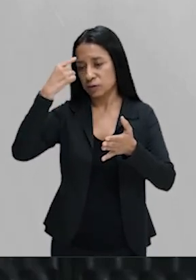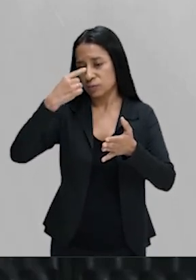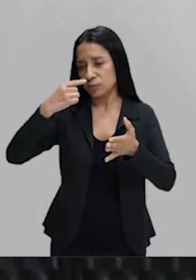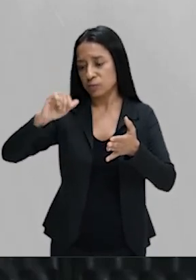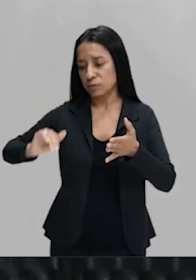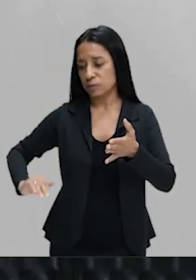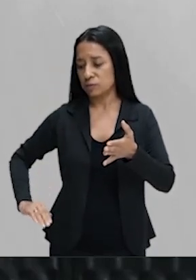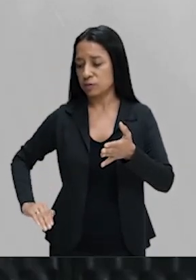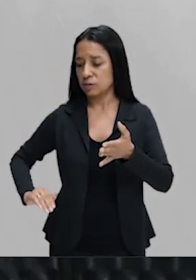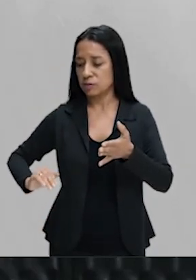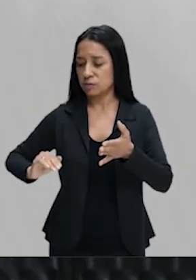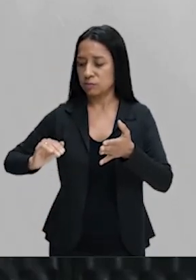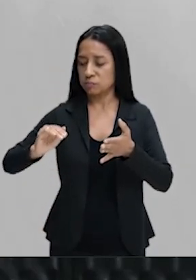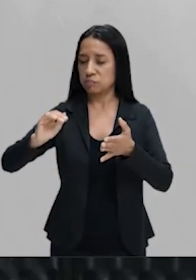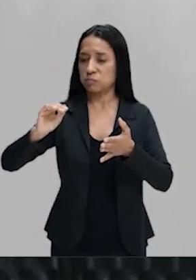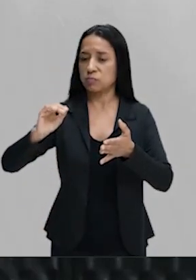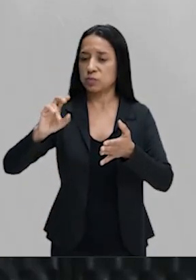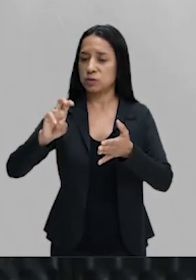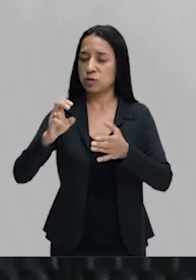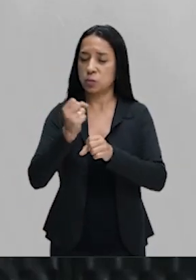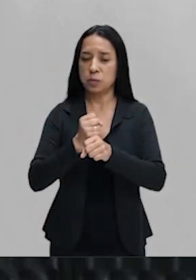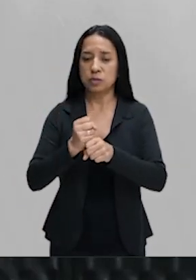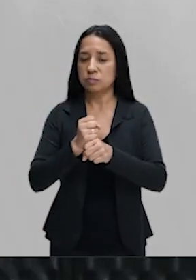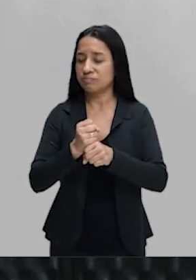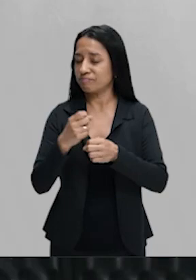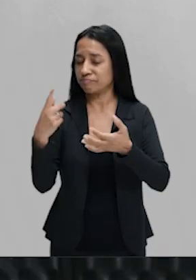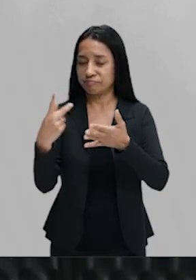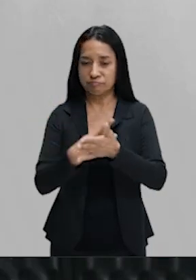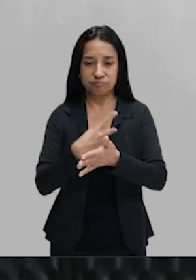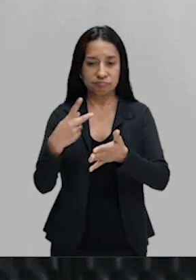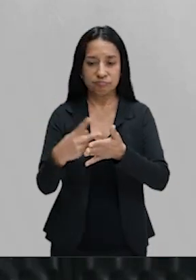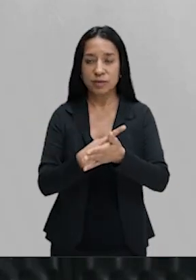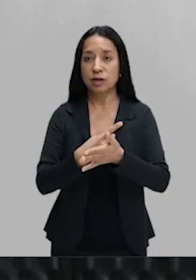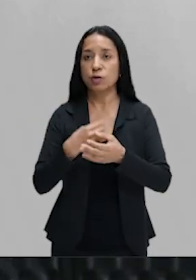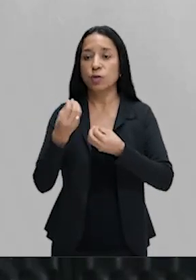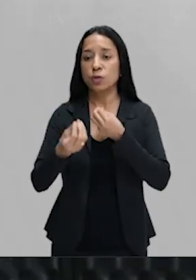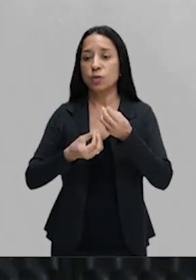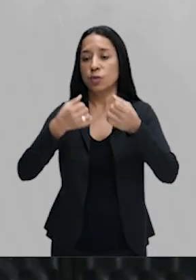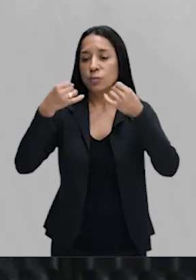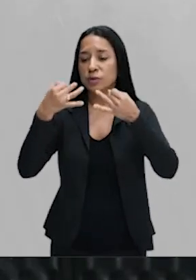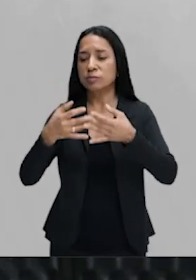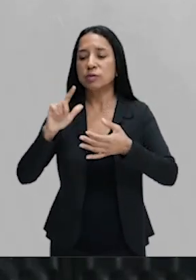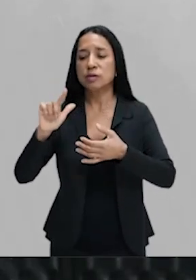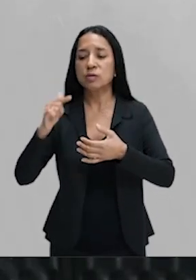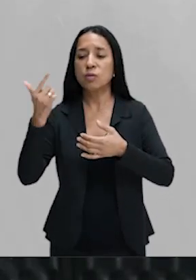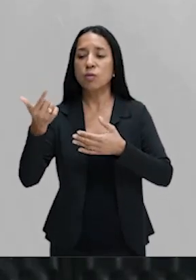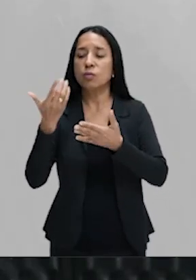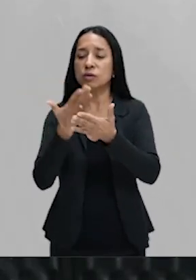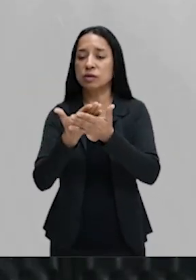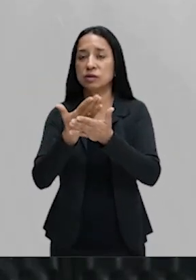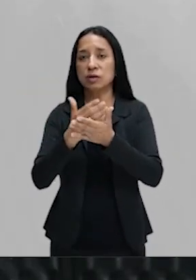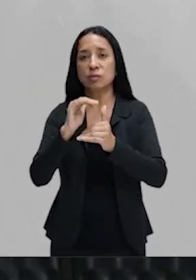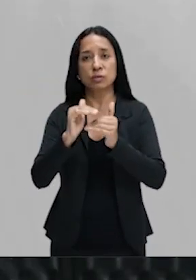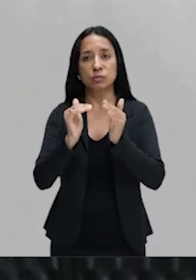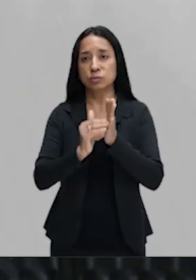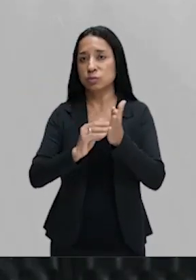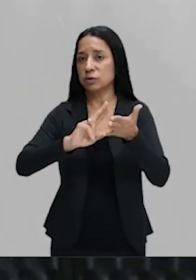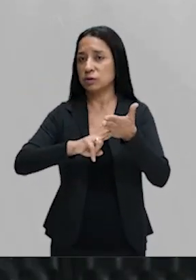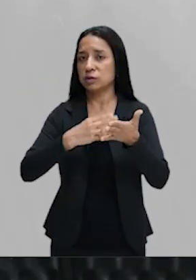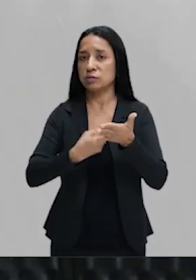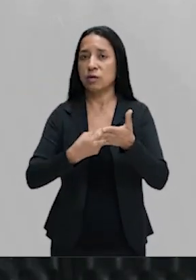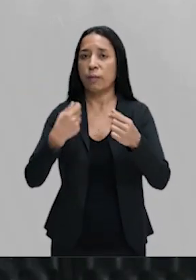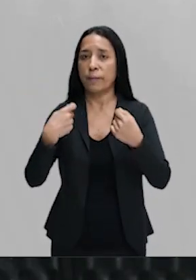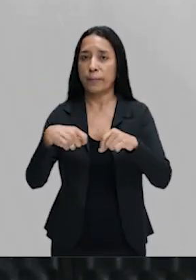desde há 5 anos. Ficaria dessa forma. Como eu já expliquei para vocês em outras aulas, toda tradução